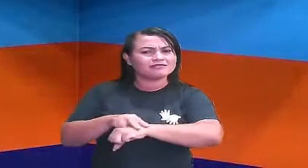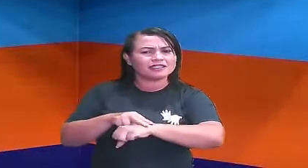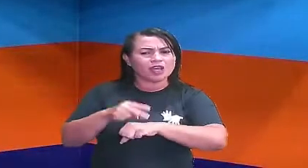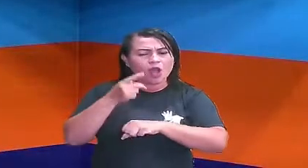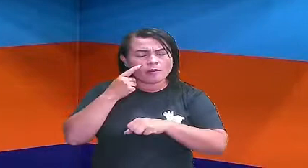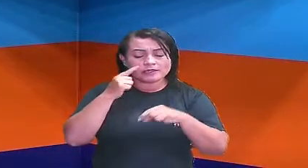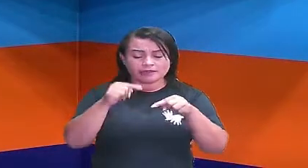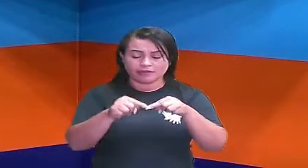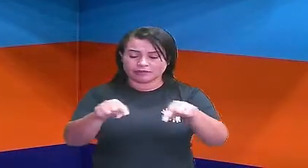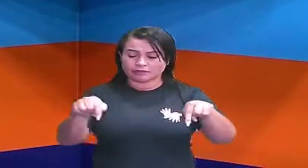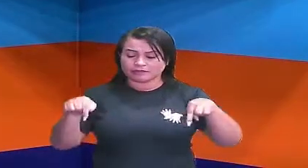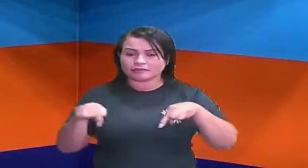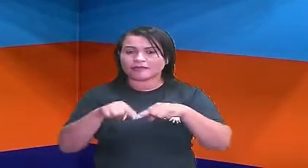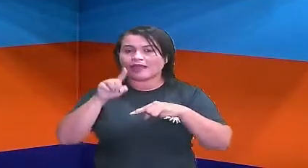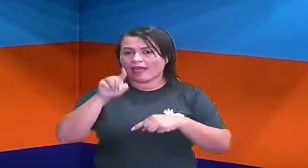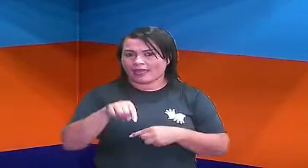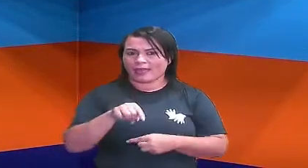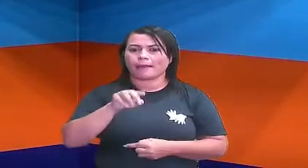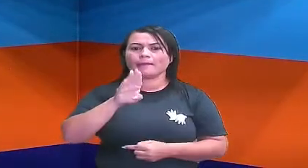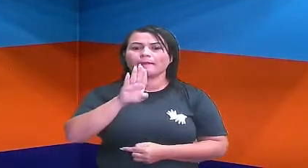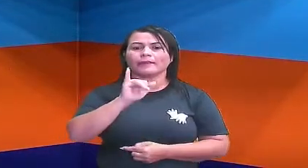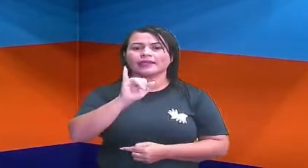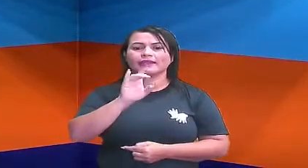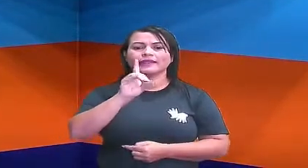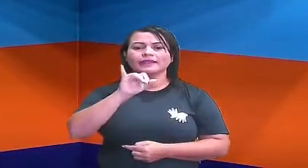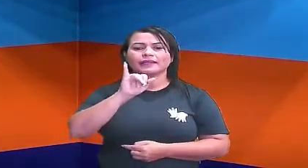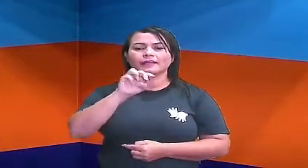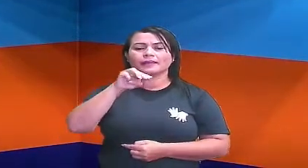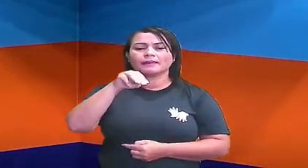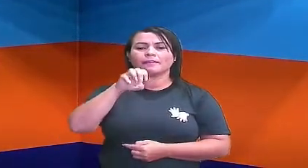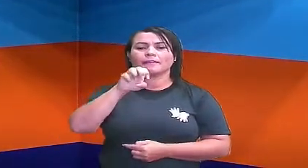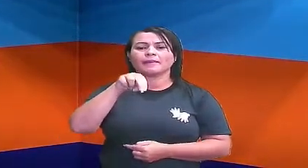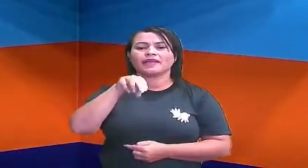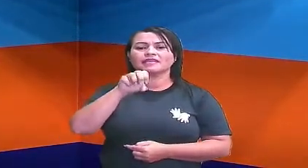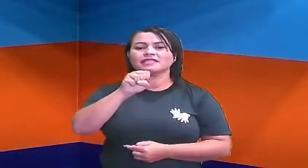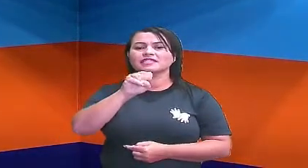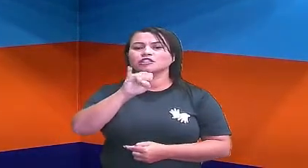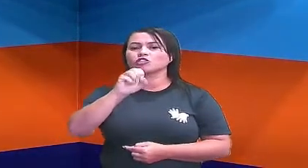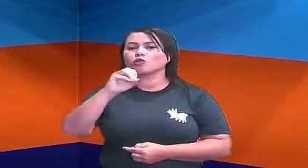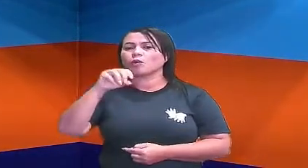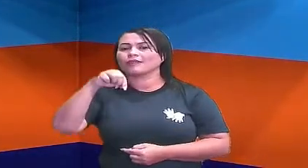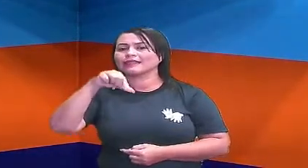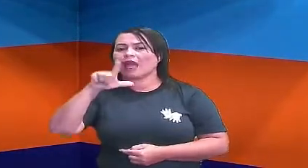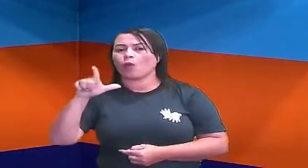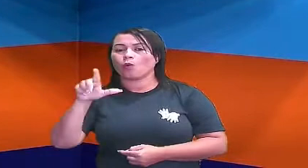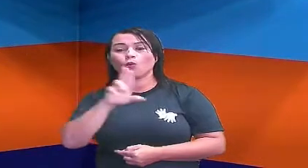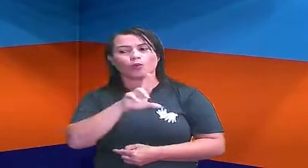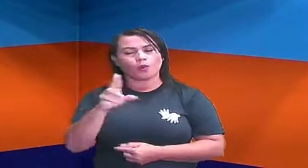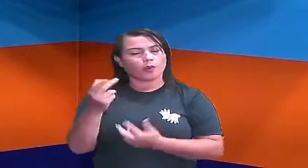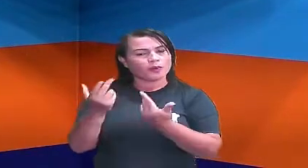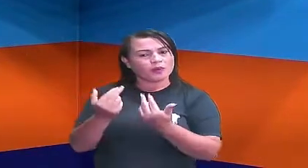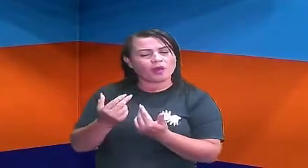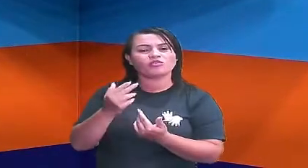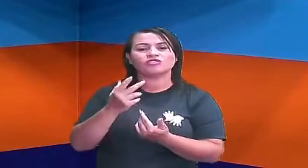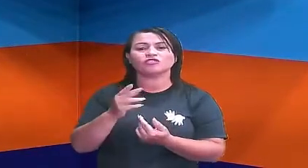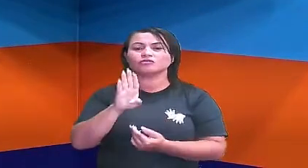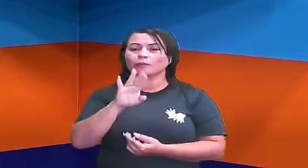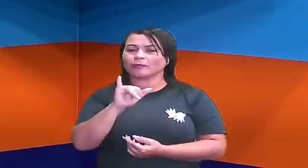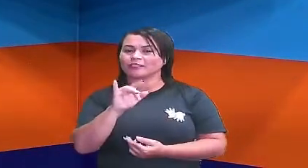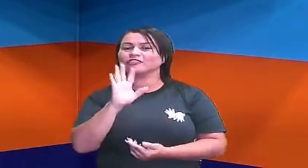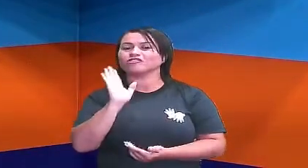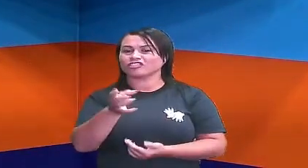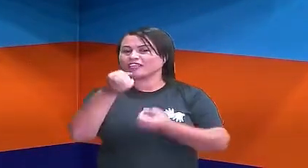bidimensional. Por isso que ela tem duas dimensões. Olha o nome, duas dimensões, bidimensional, bi já diz